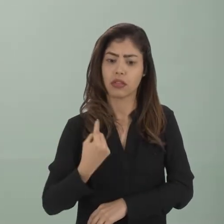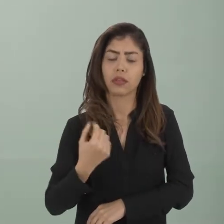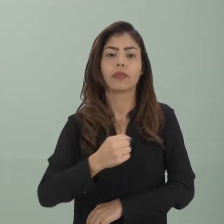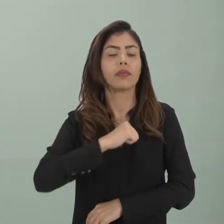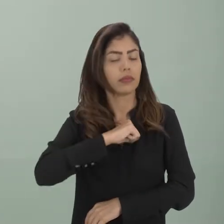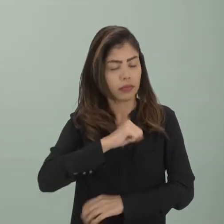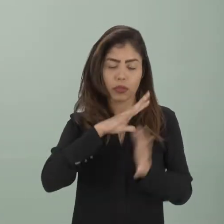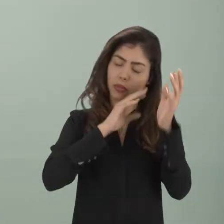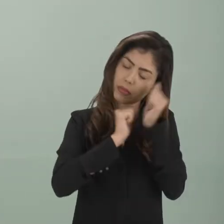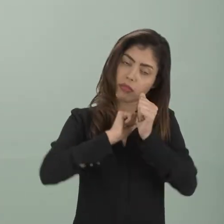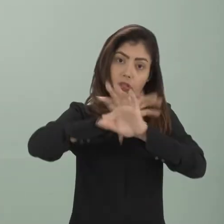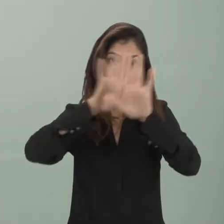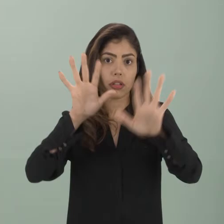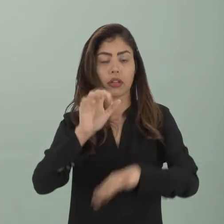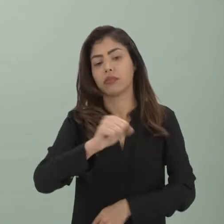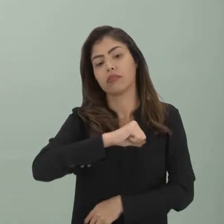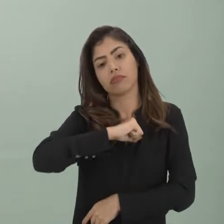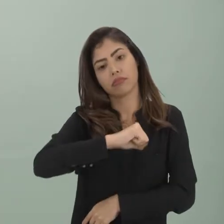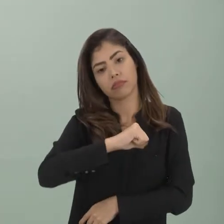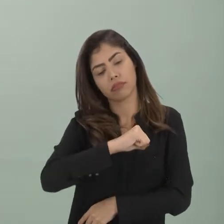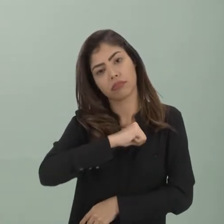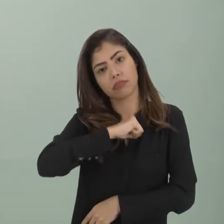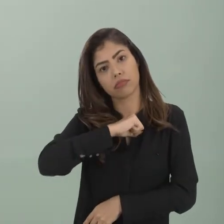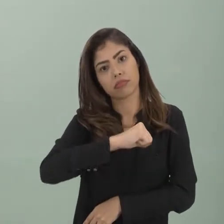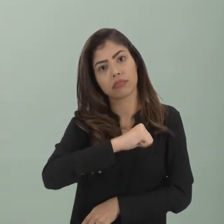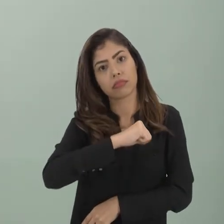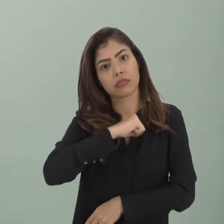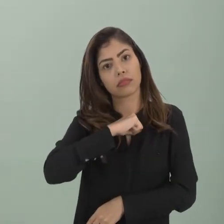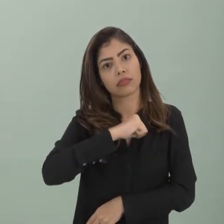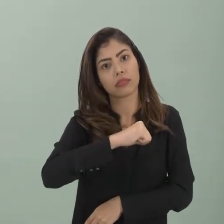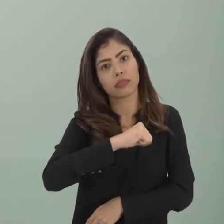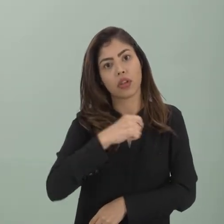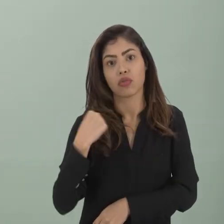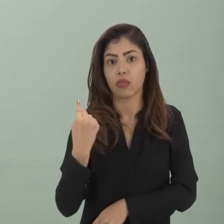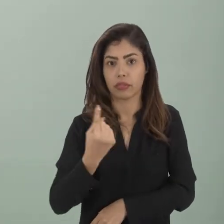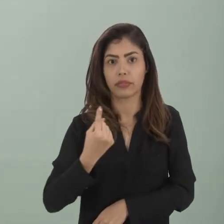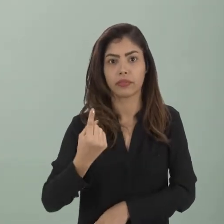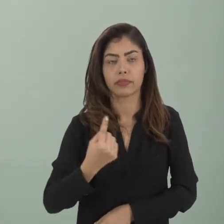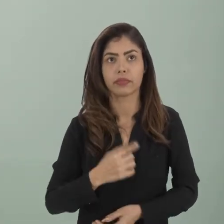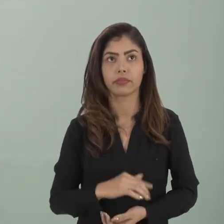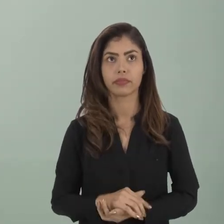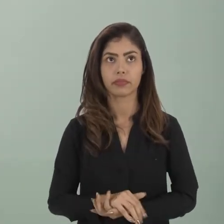dormindo, acordado, ele é um movimento completamente involuntário.